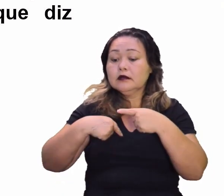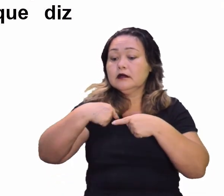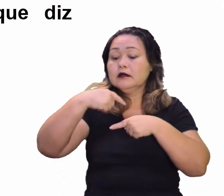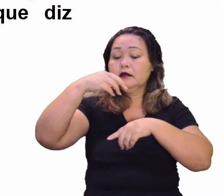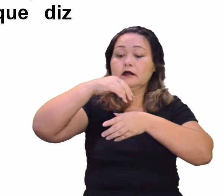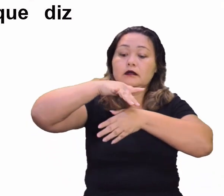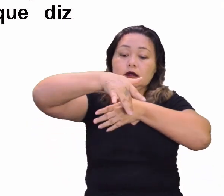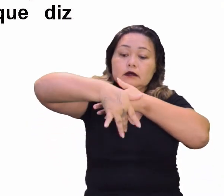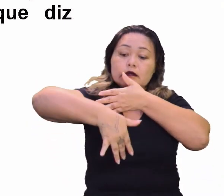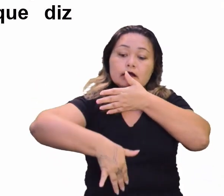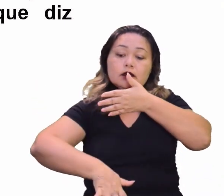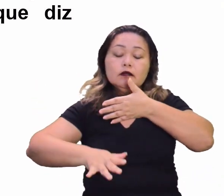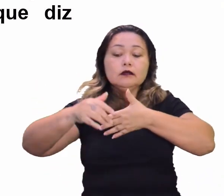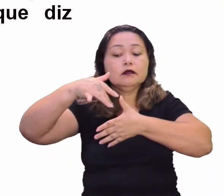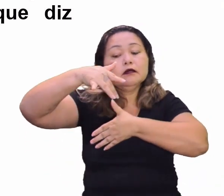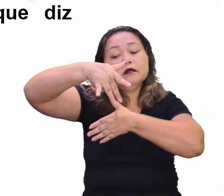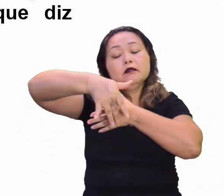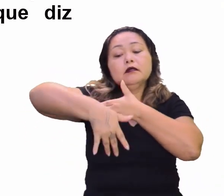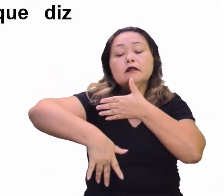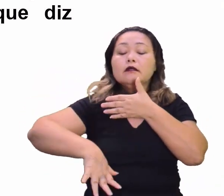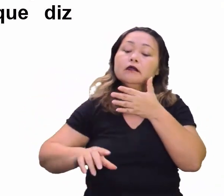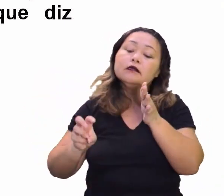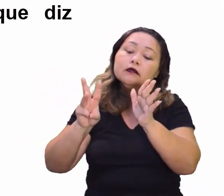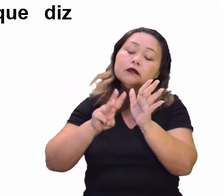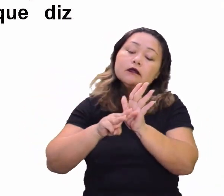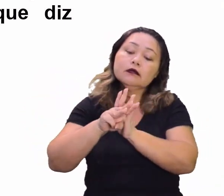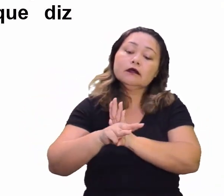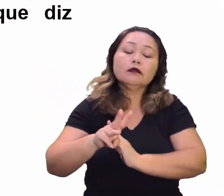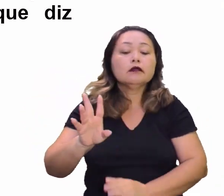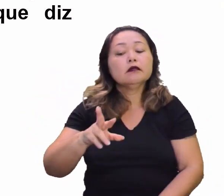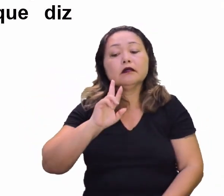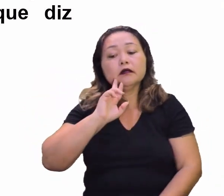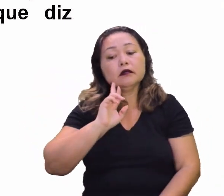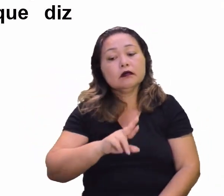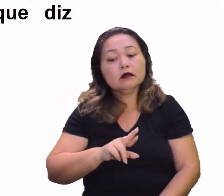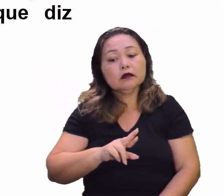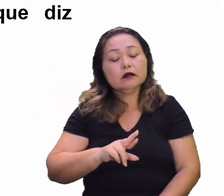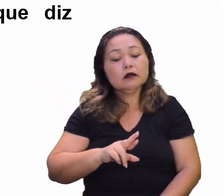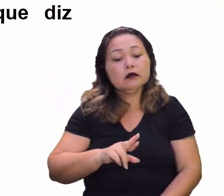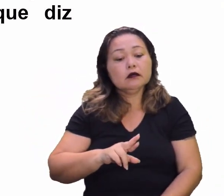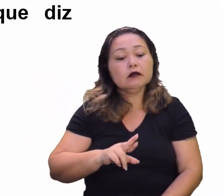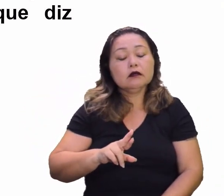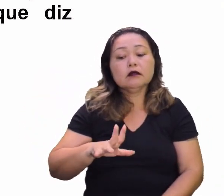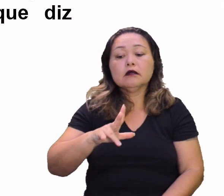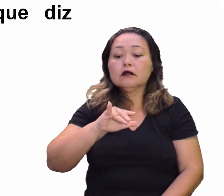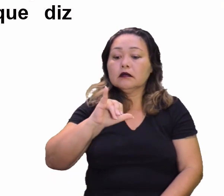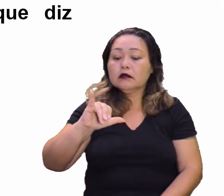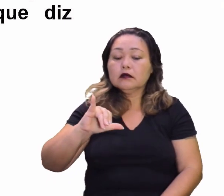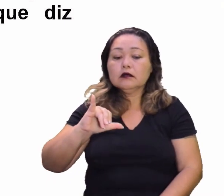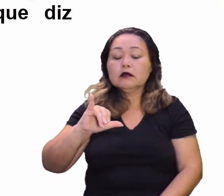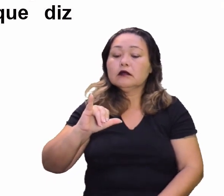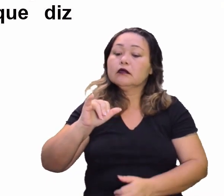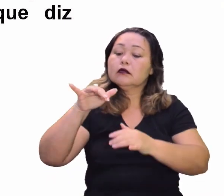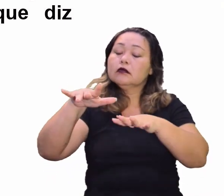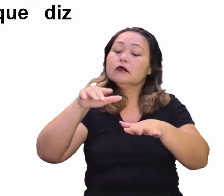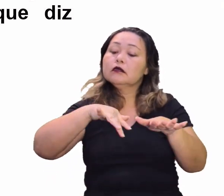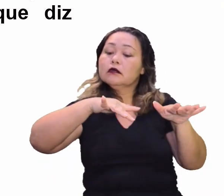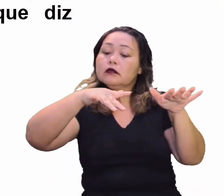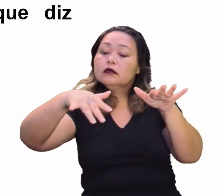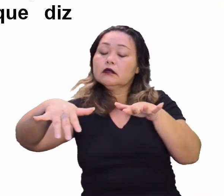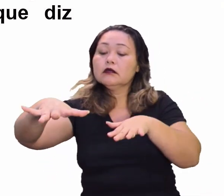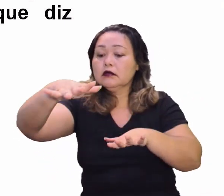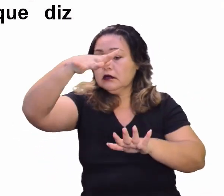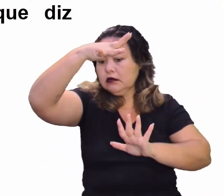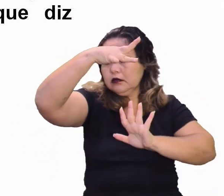transpor as cachoeiras do Muito Rio bem. Madeira. Pronto, está respondido. O Rio Madeira que vai desaguar no